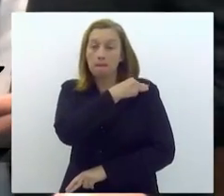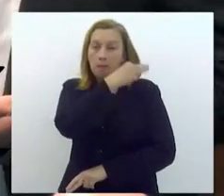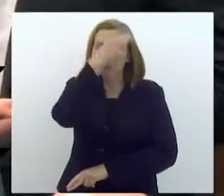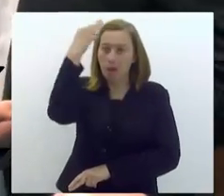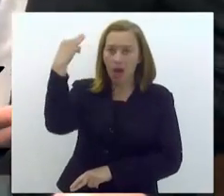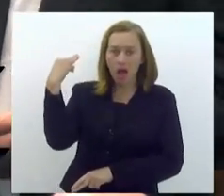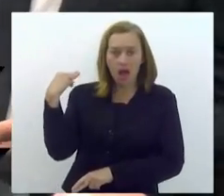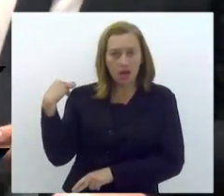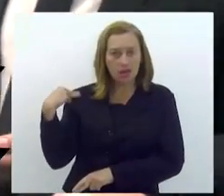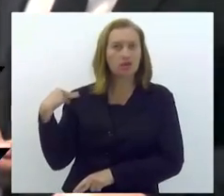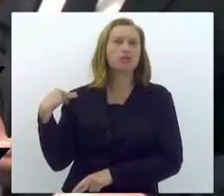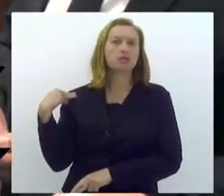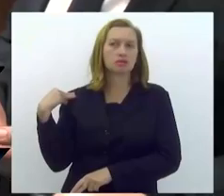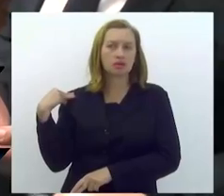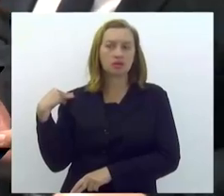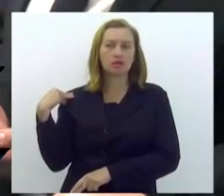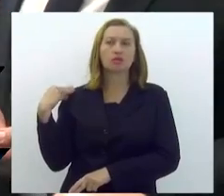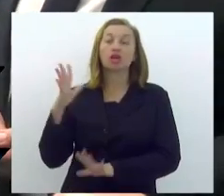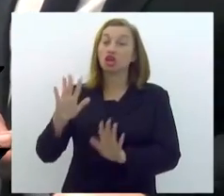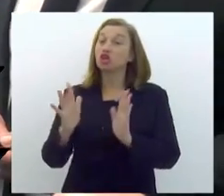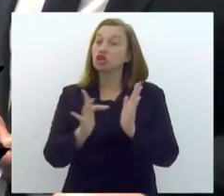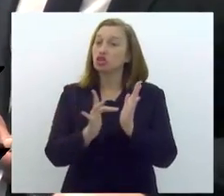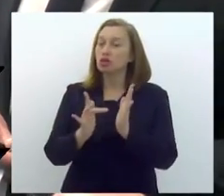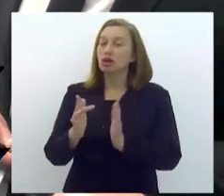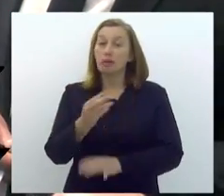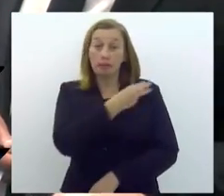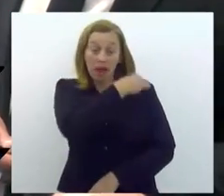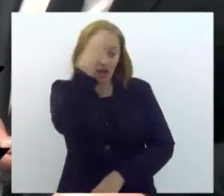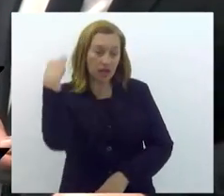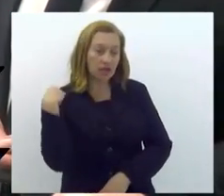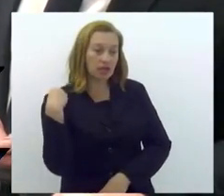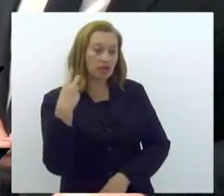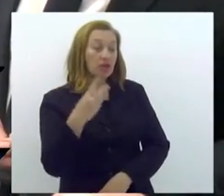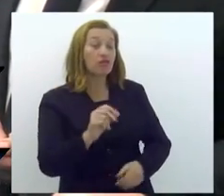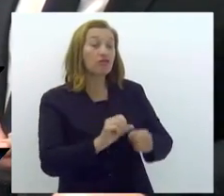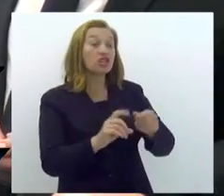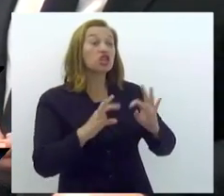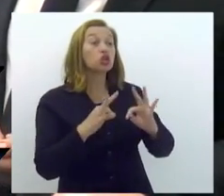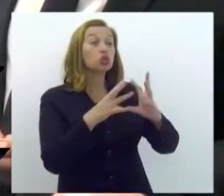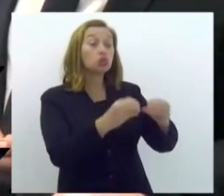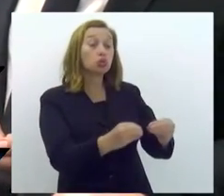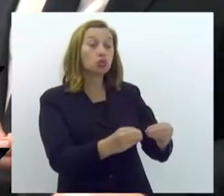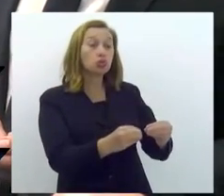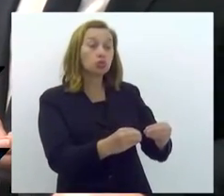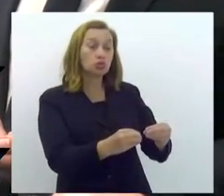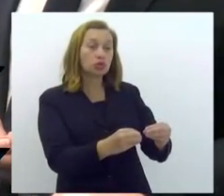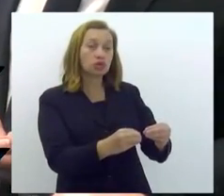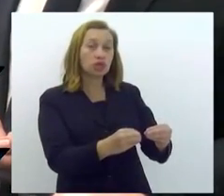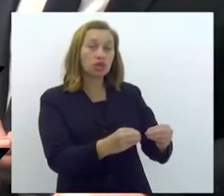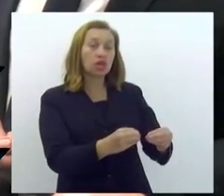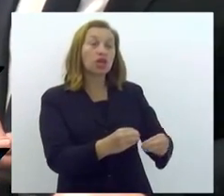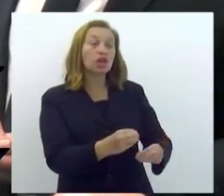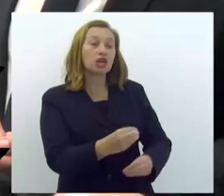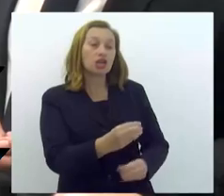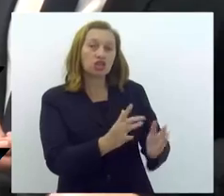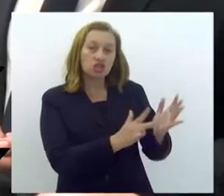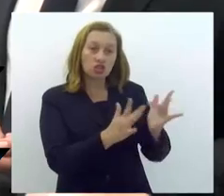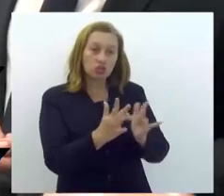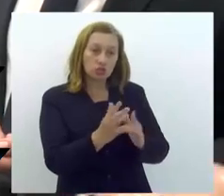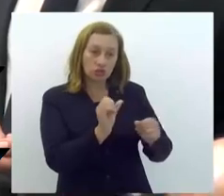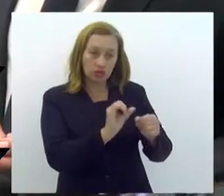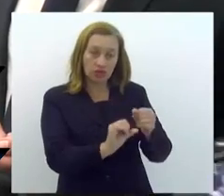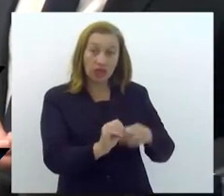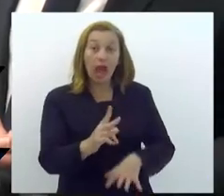não é Jesus disse Maria disse fazei tudo quanto ele vos disser ou sendo